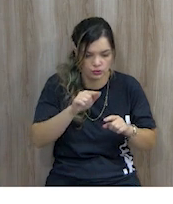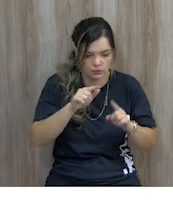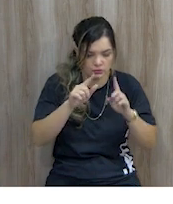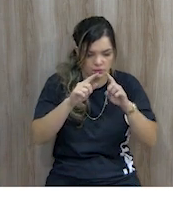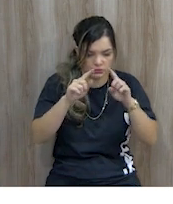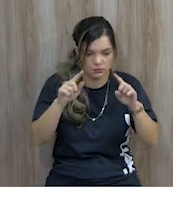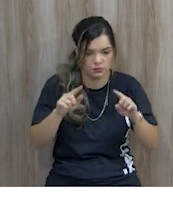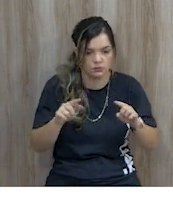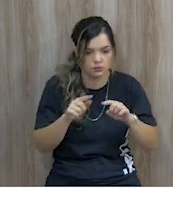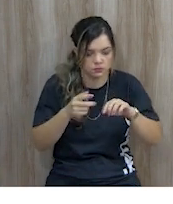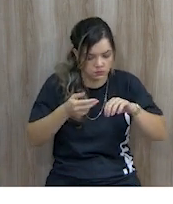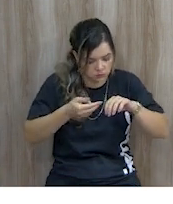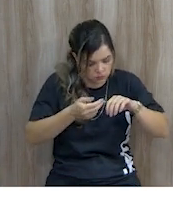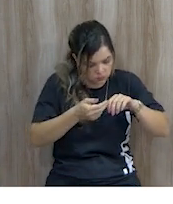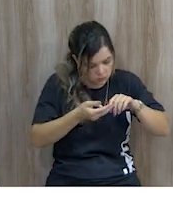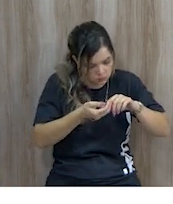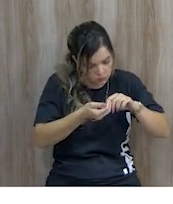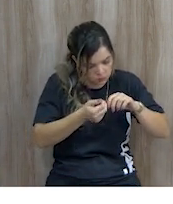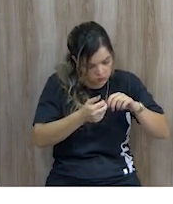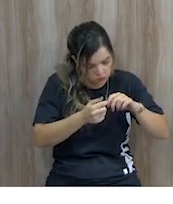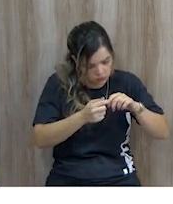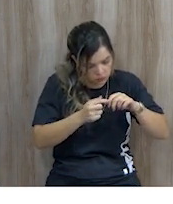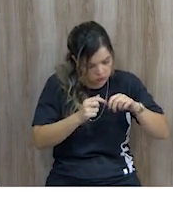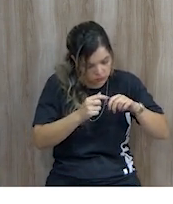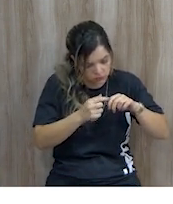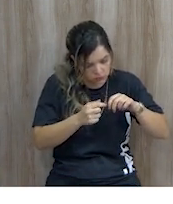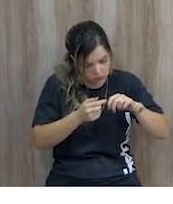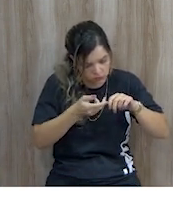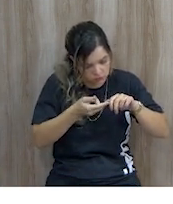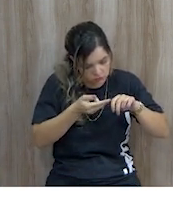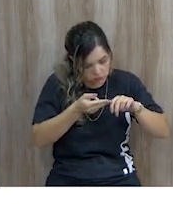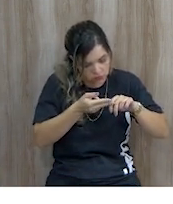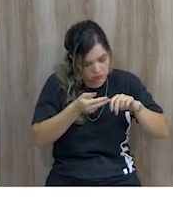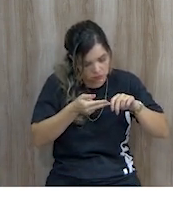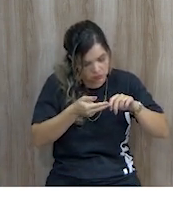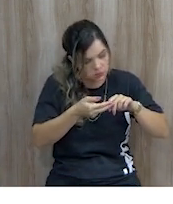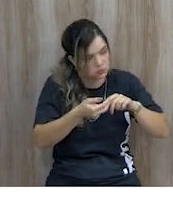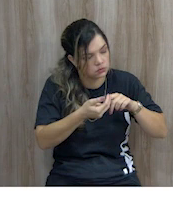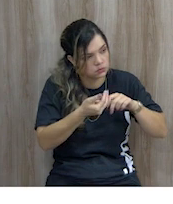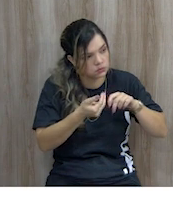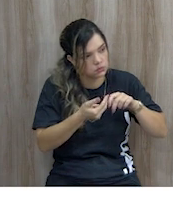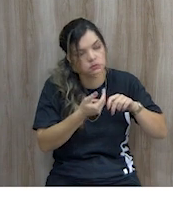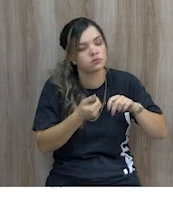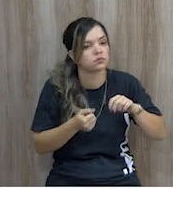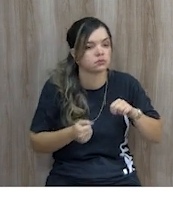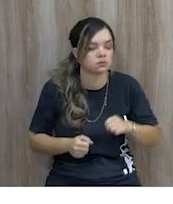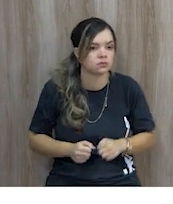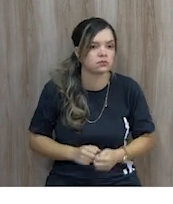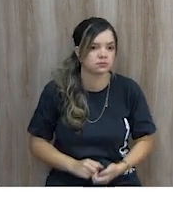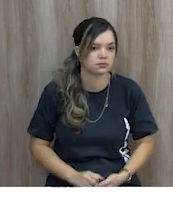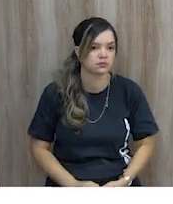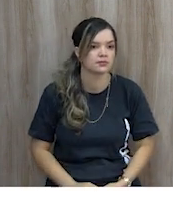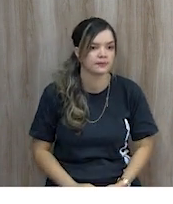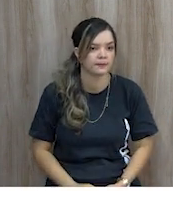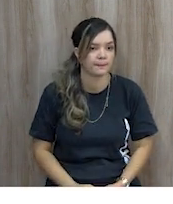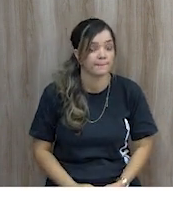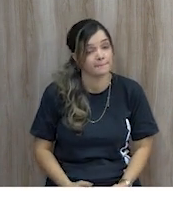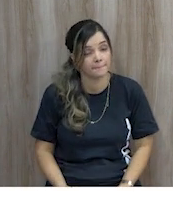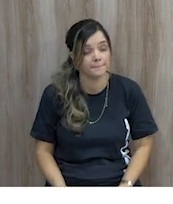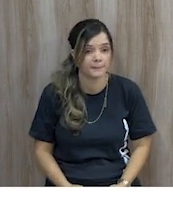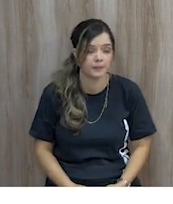Coloco o meu enxerto de tecido conjuntivo. Posso prender esse enxerto de tecido conjuntivo em base de papila, não retalho, não, tanto